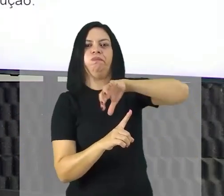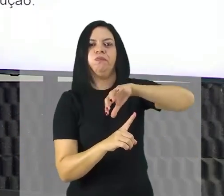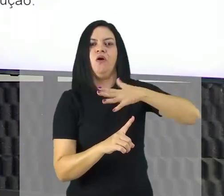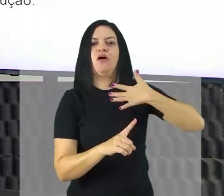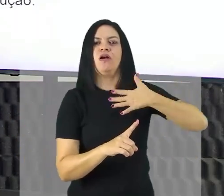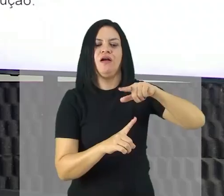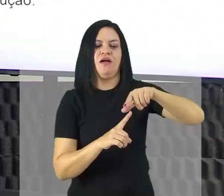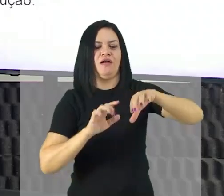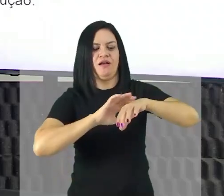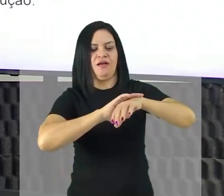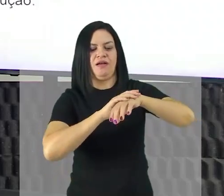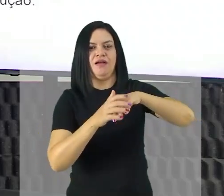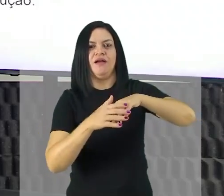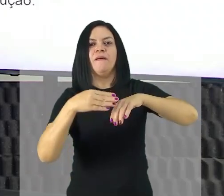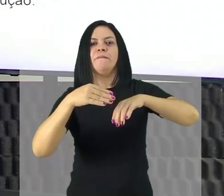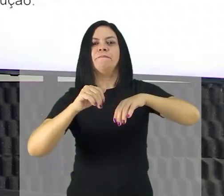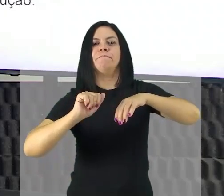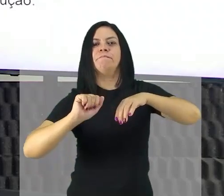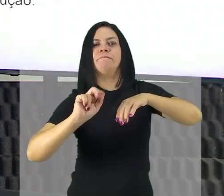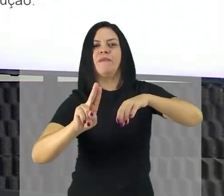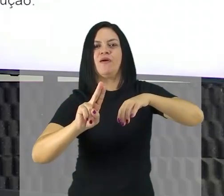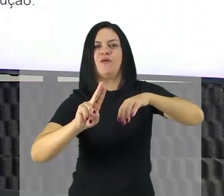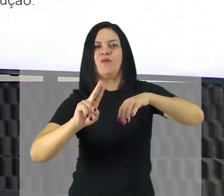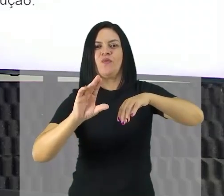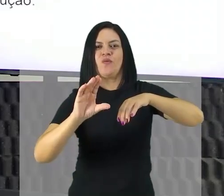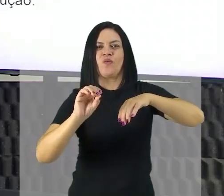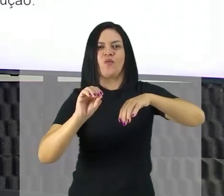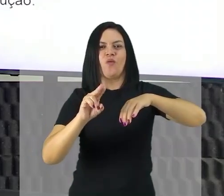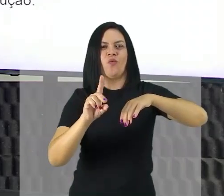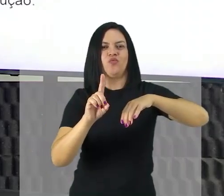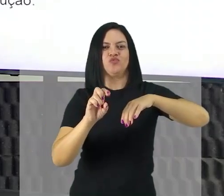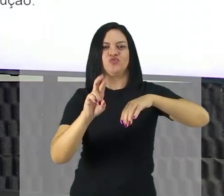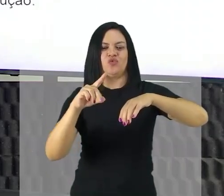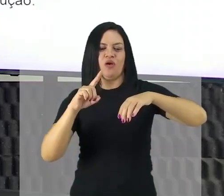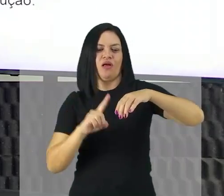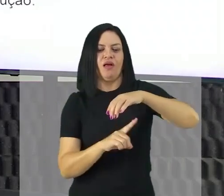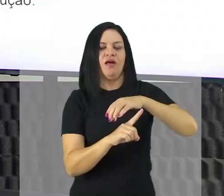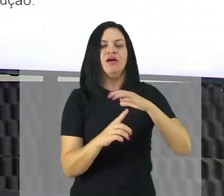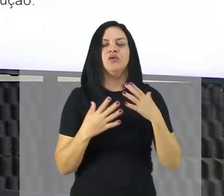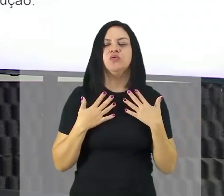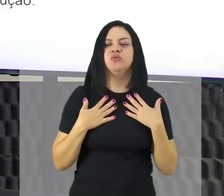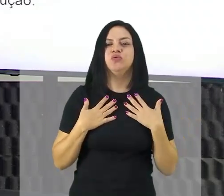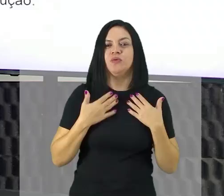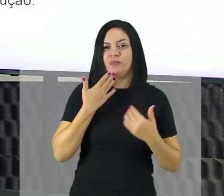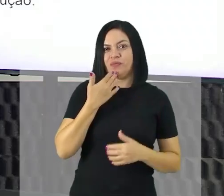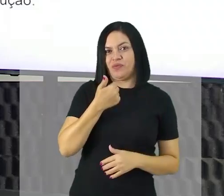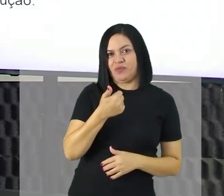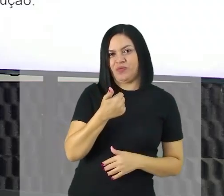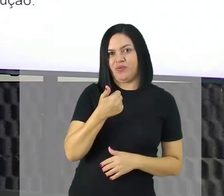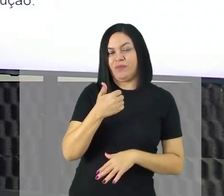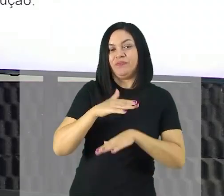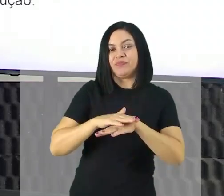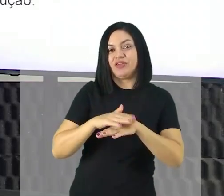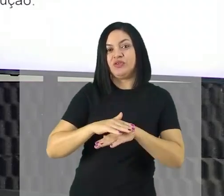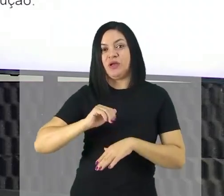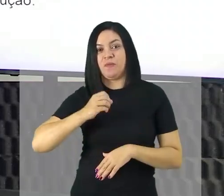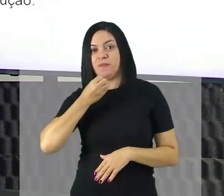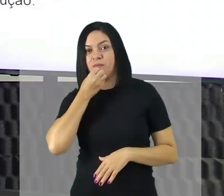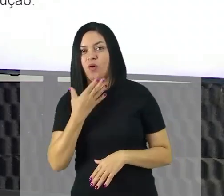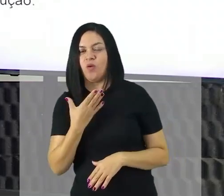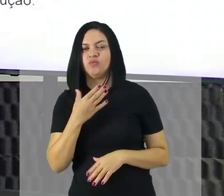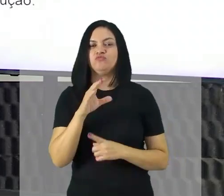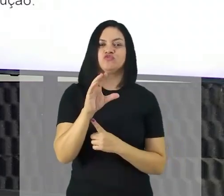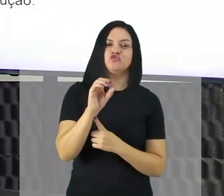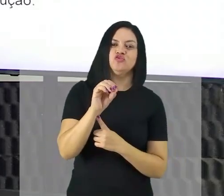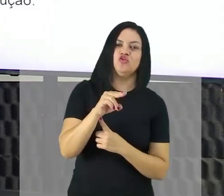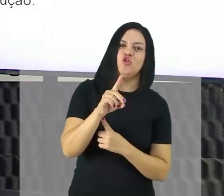maus condutores de calor. Ali dentro fica mais quentinho do que do lado de fora. Então tem os bons condutores e os maus